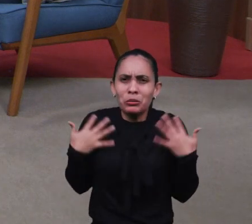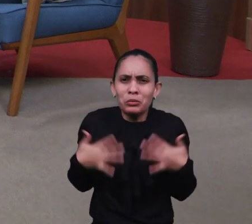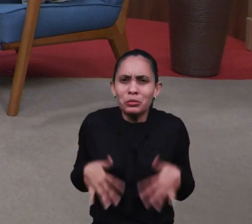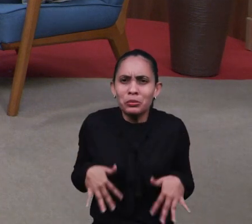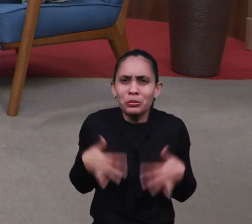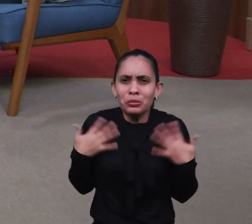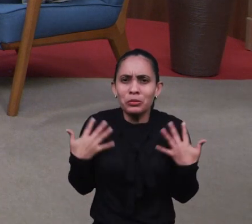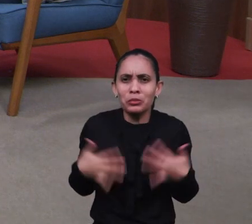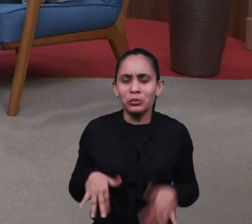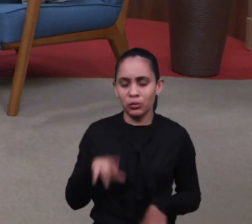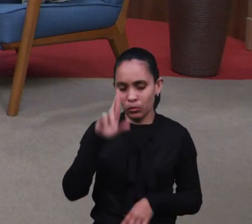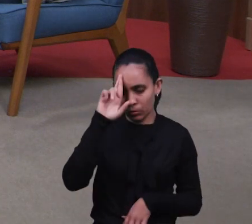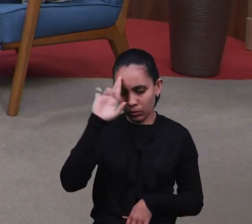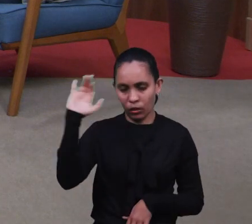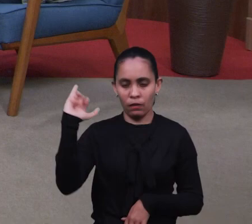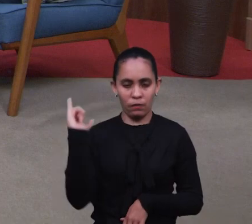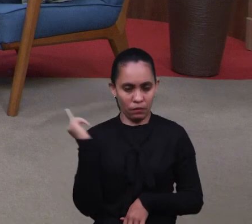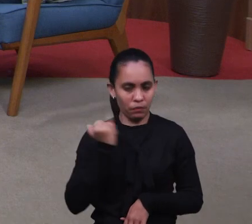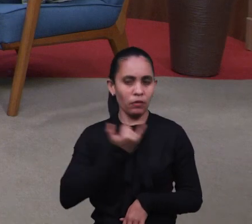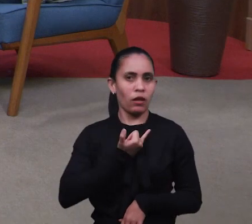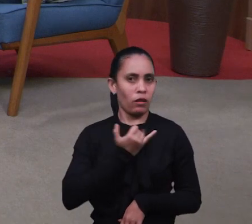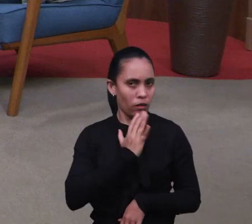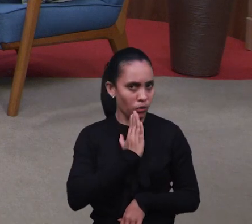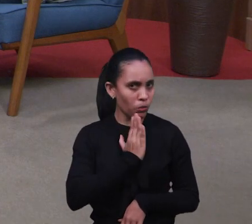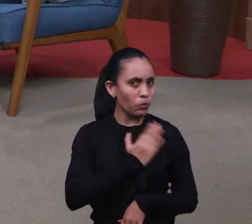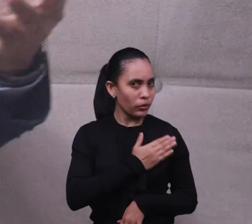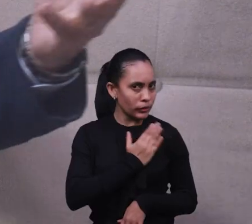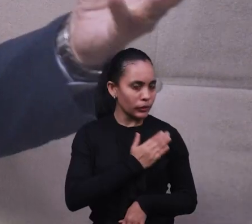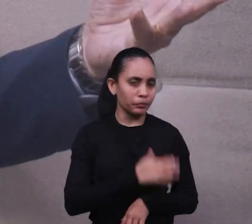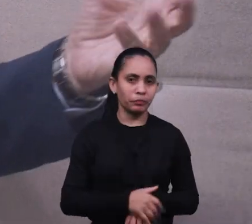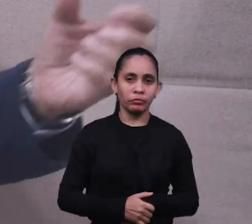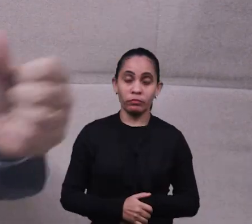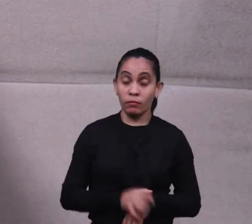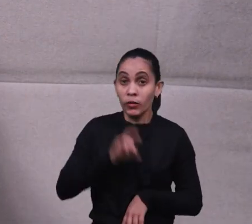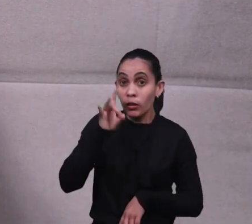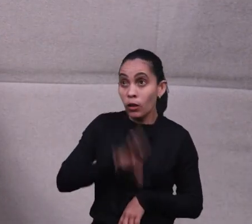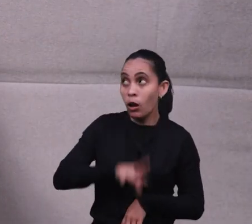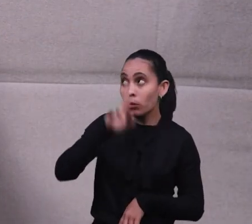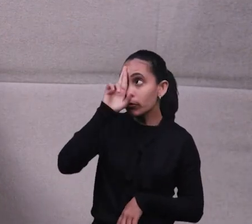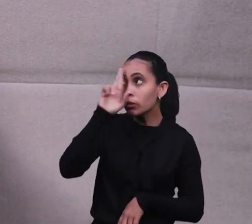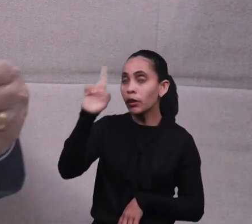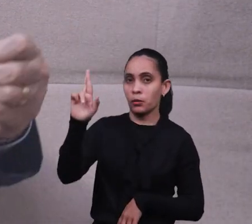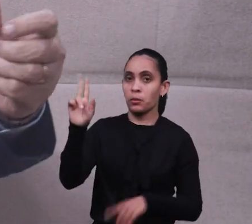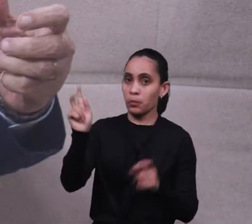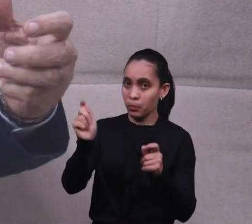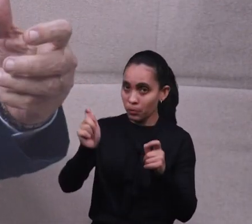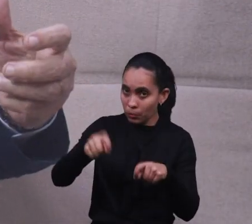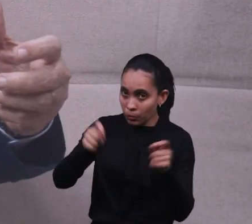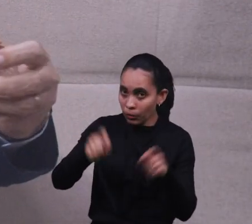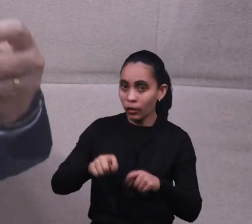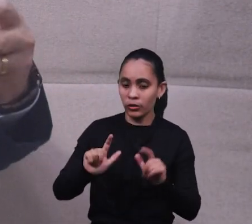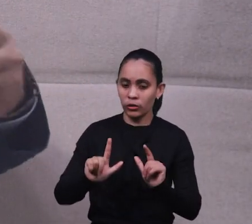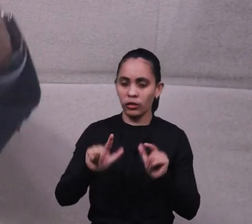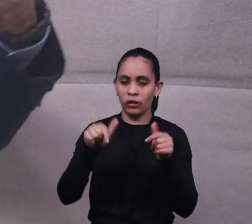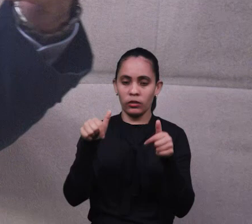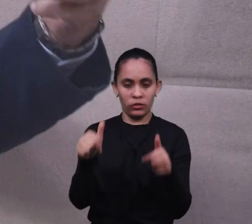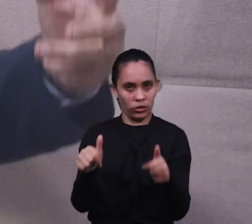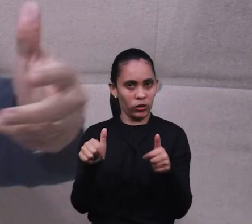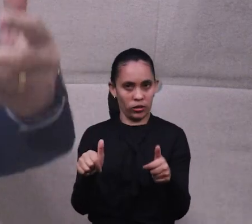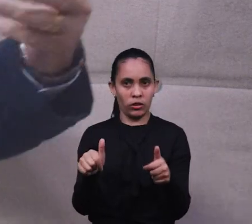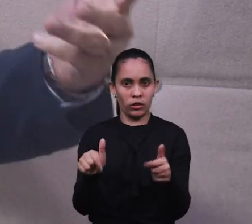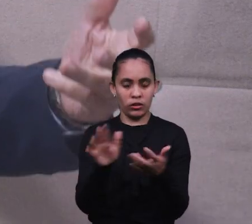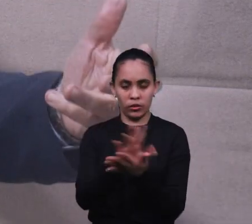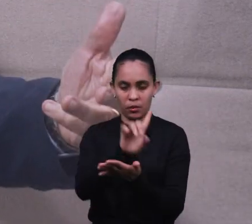tem uma palavra de esperança para ela. Então, só o Senhor tem isso. Só o Senhor tem essa palavra